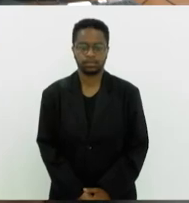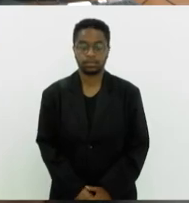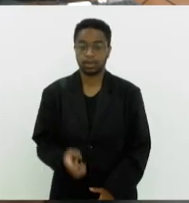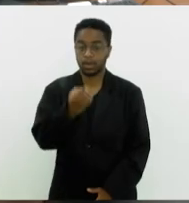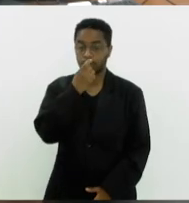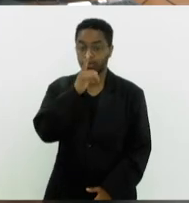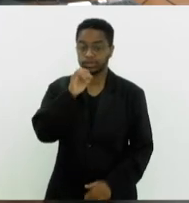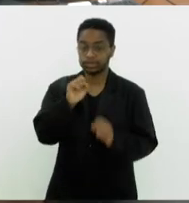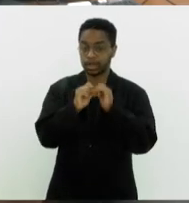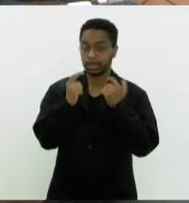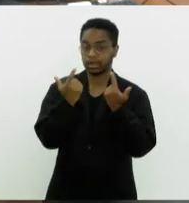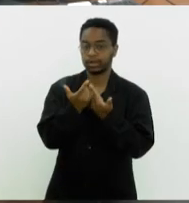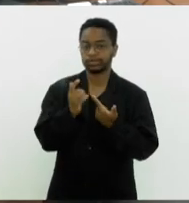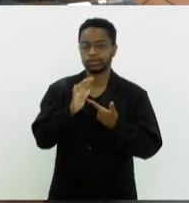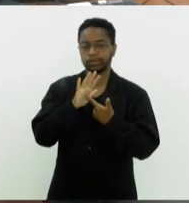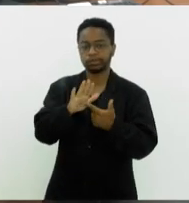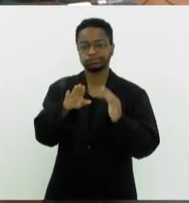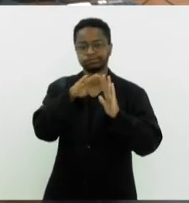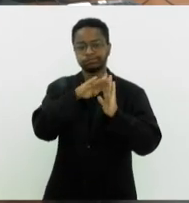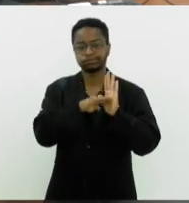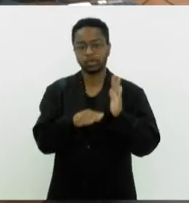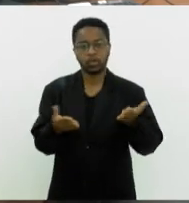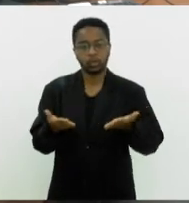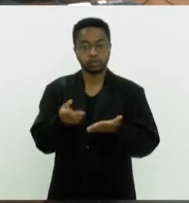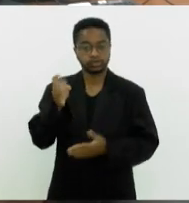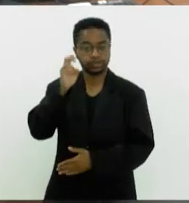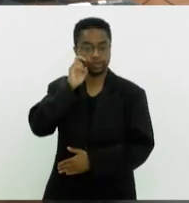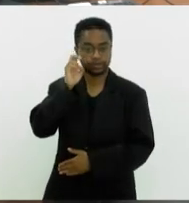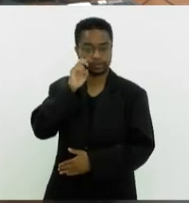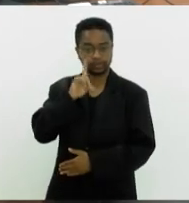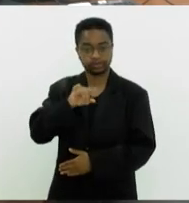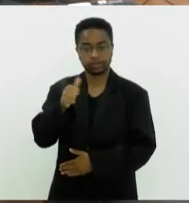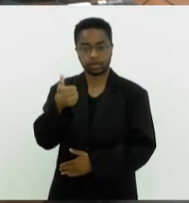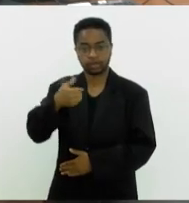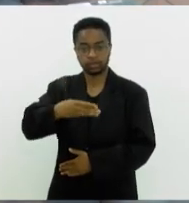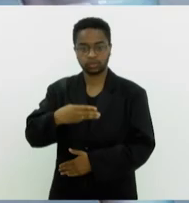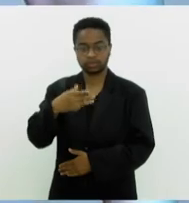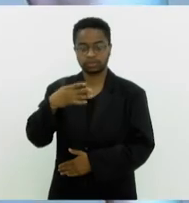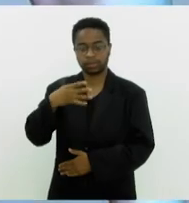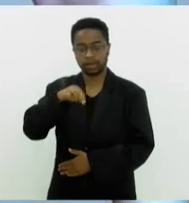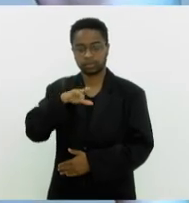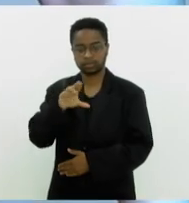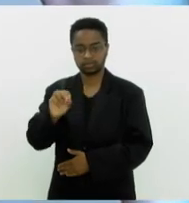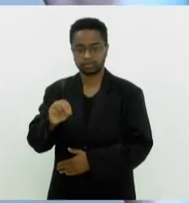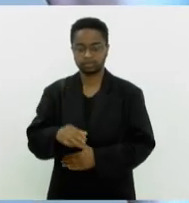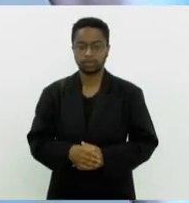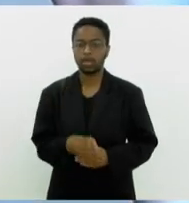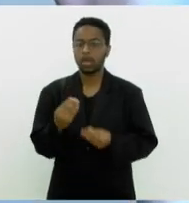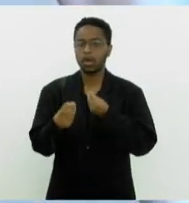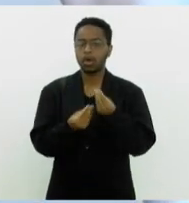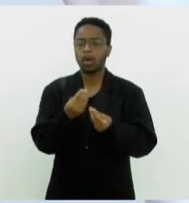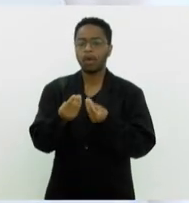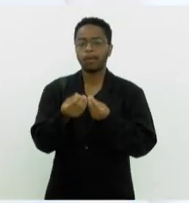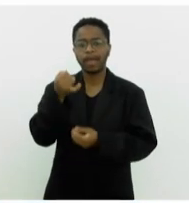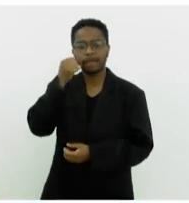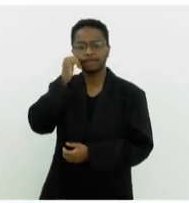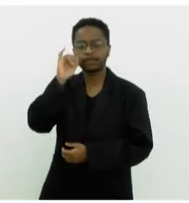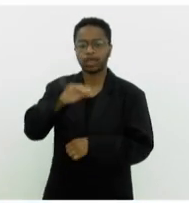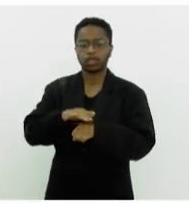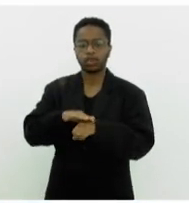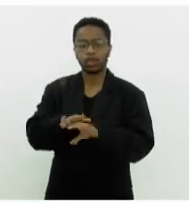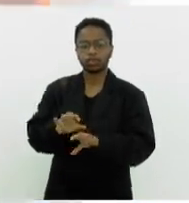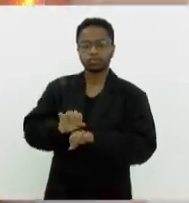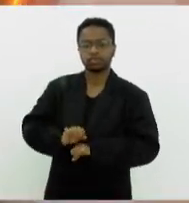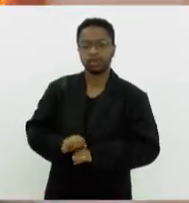O Bom Dia Alerj traz os seguintes destaques desta quinta-feira, 14 de março. Como se prevenir de doenças crônicas